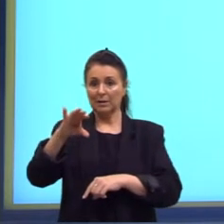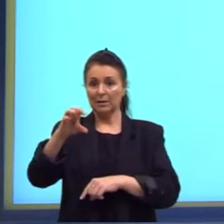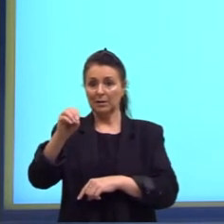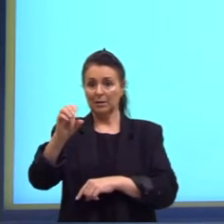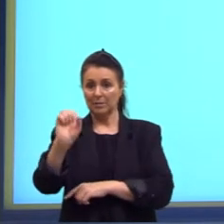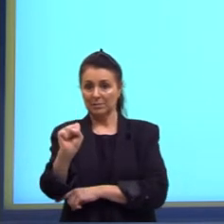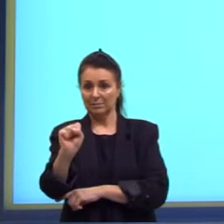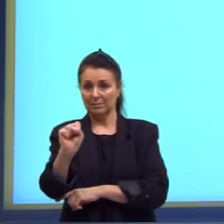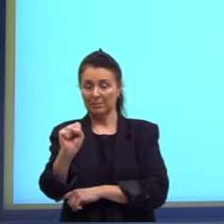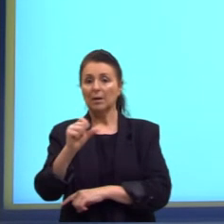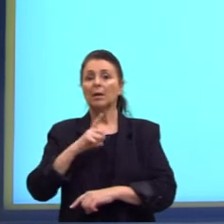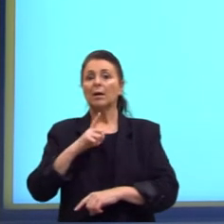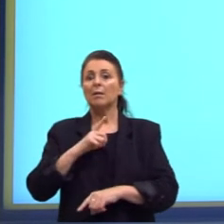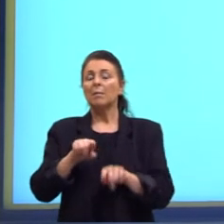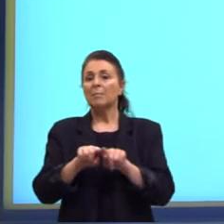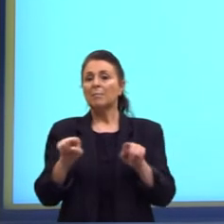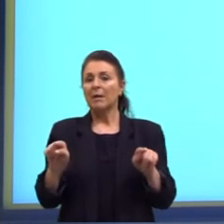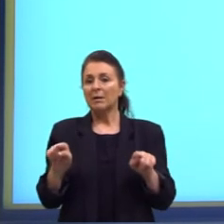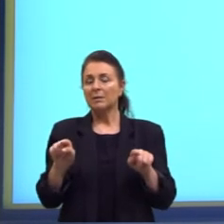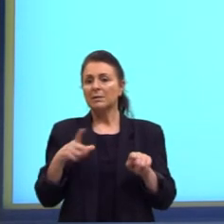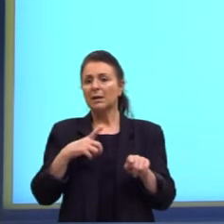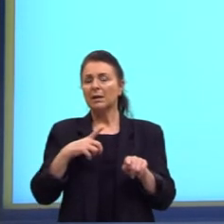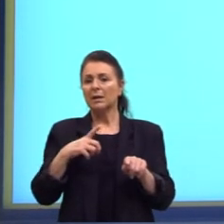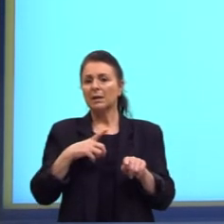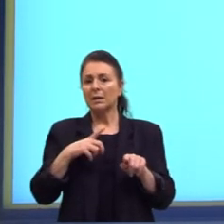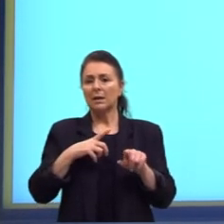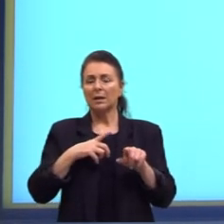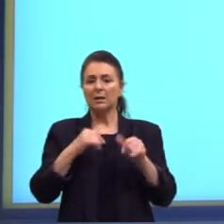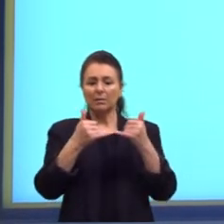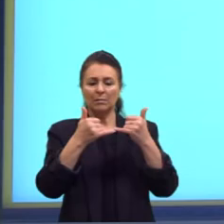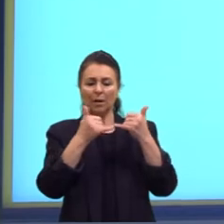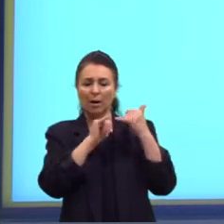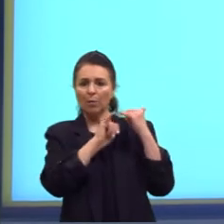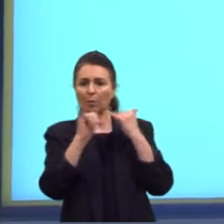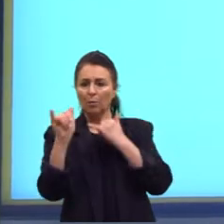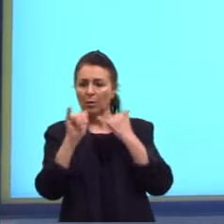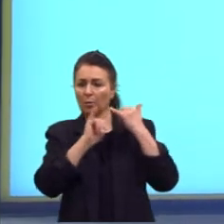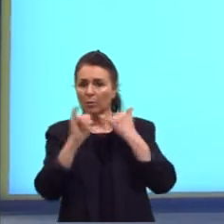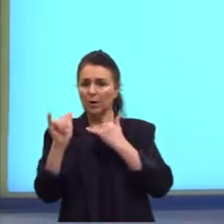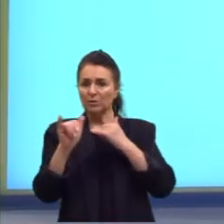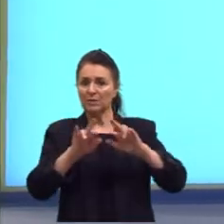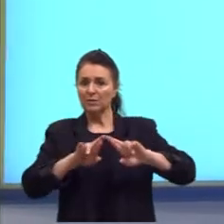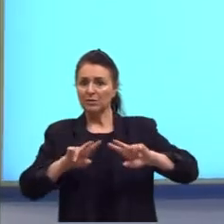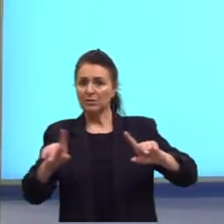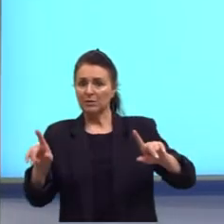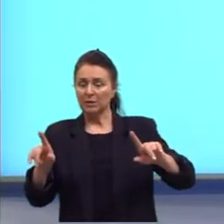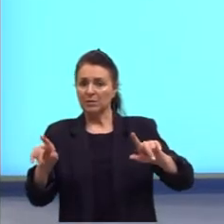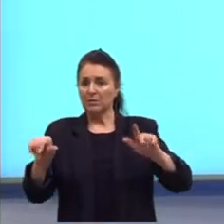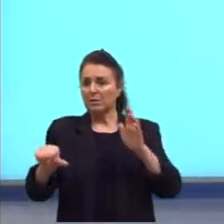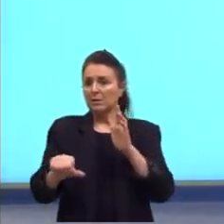mas ele não vai passar essa essa corrente do mesmo jeito ela vai passar melhor em alguns materiais